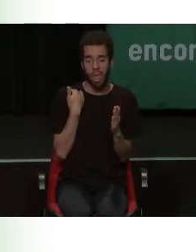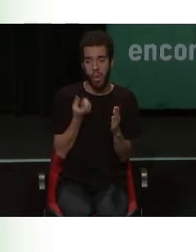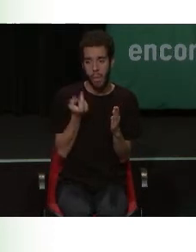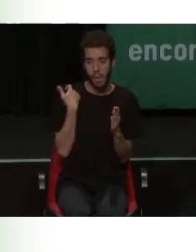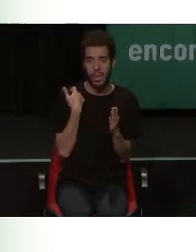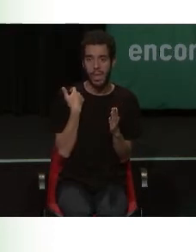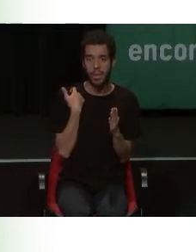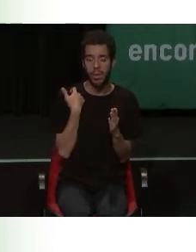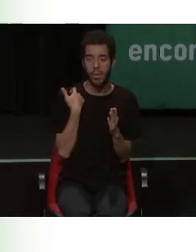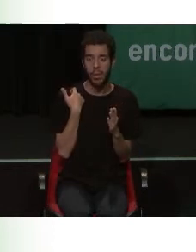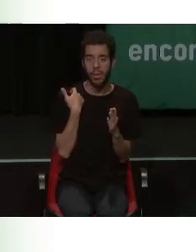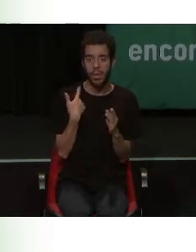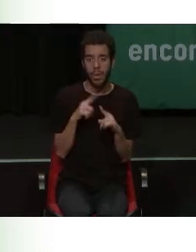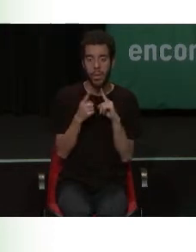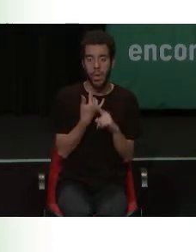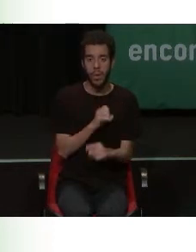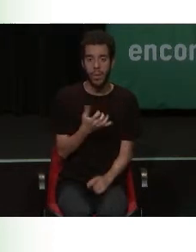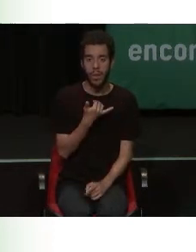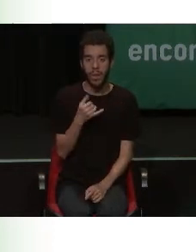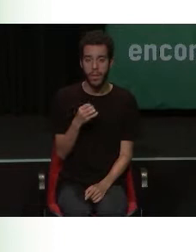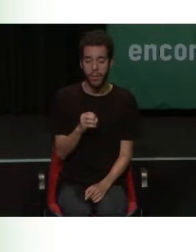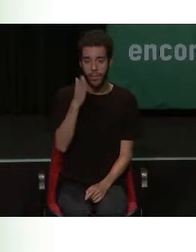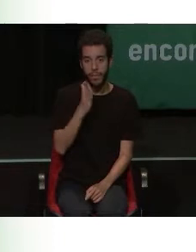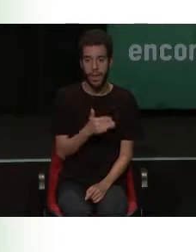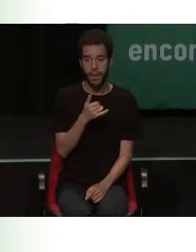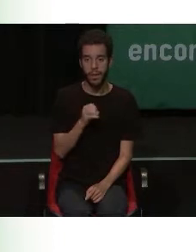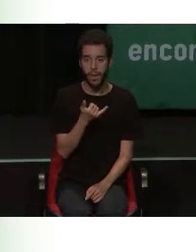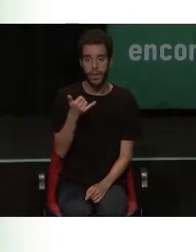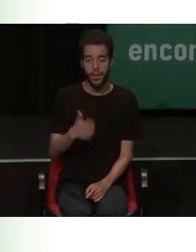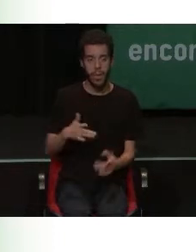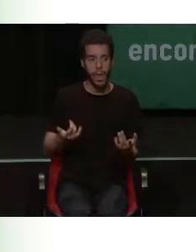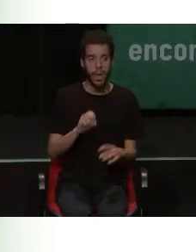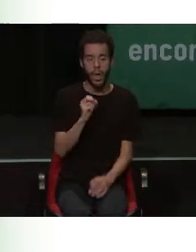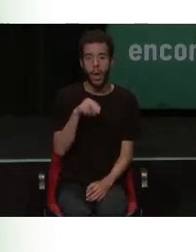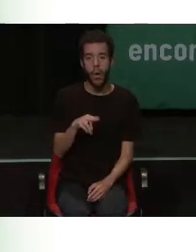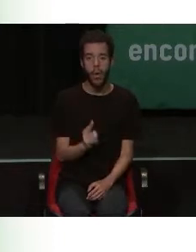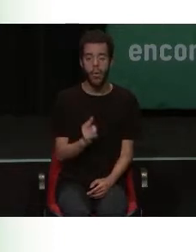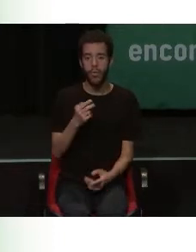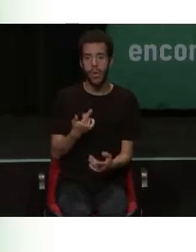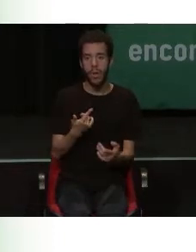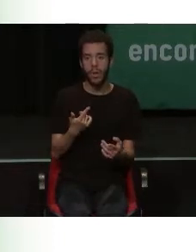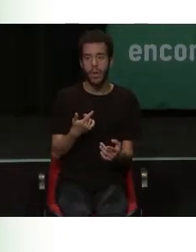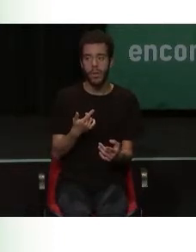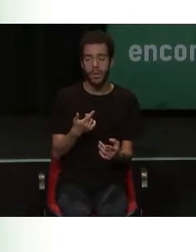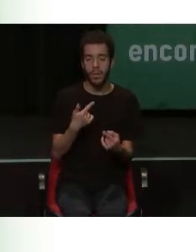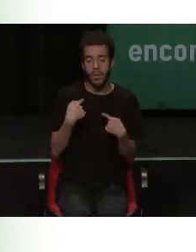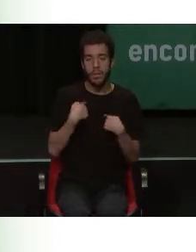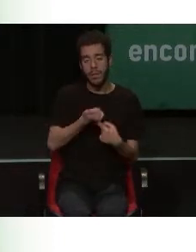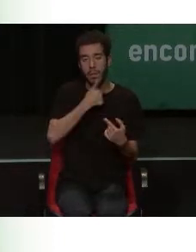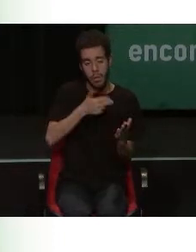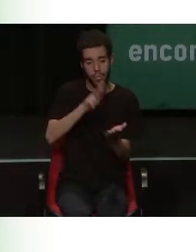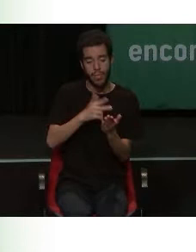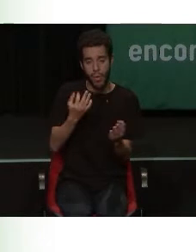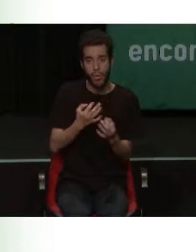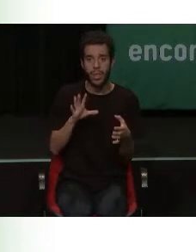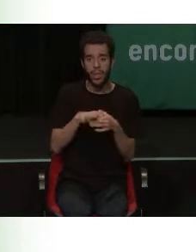passado, em 2021, emitido pela Organização Mundial de Saúde, através do seu grupo de trabalho sobre resistência a antibióticos,